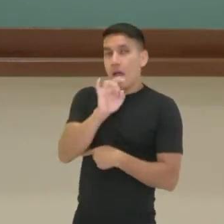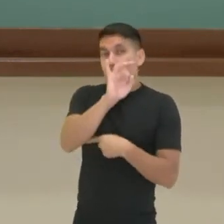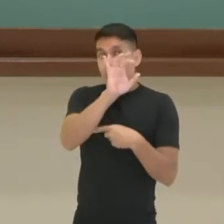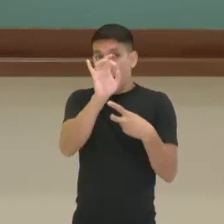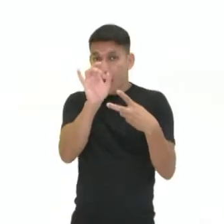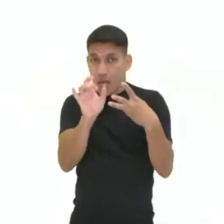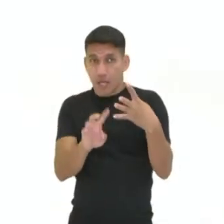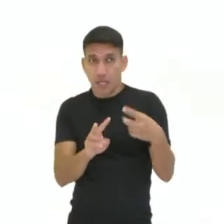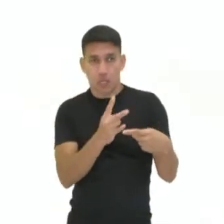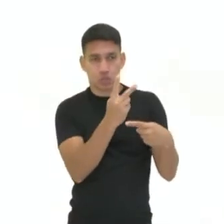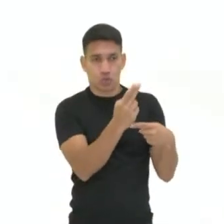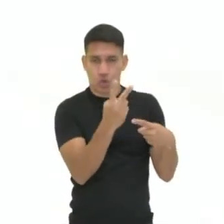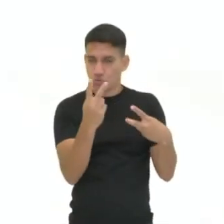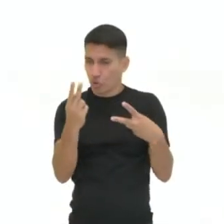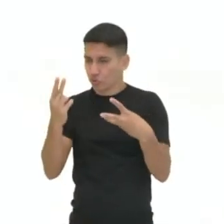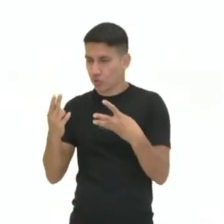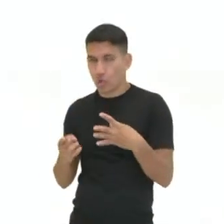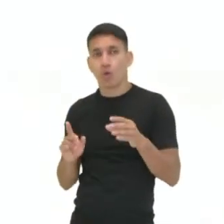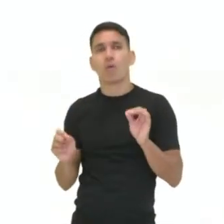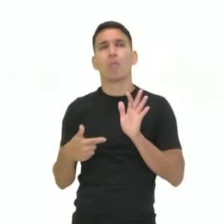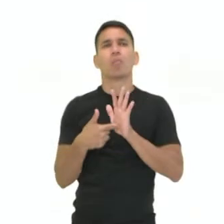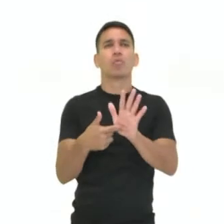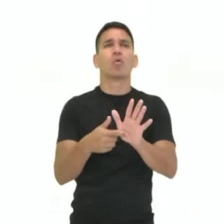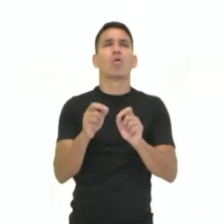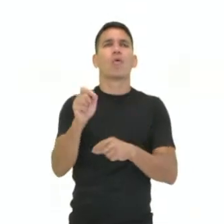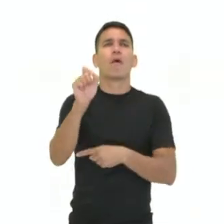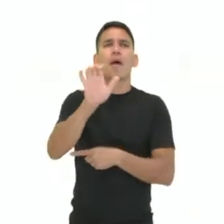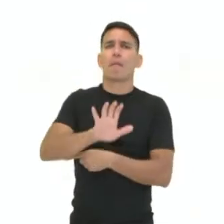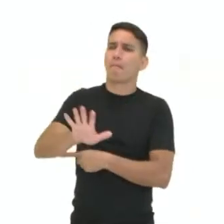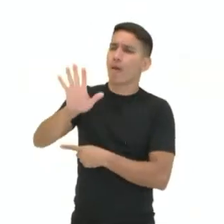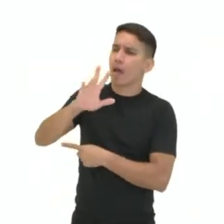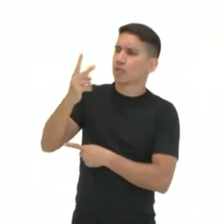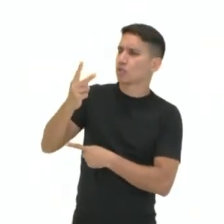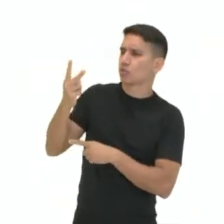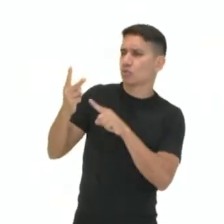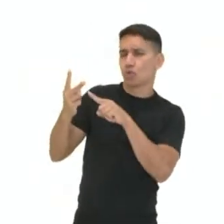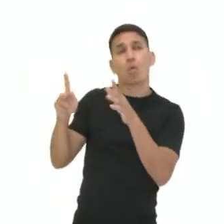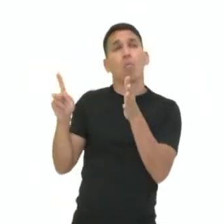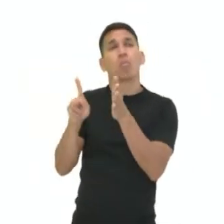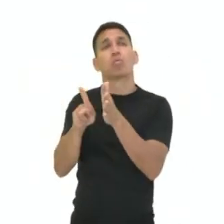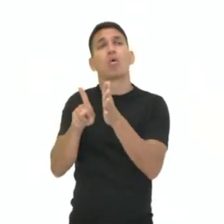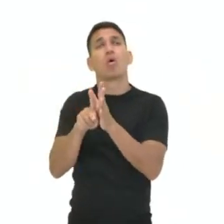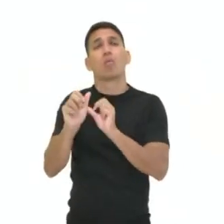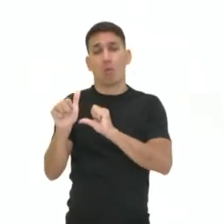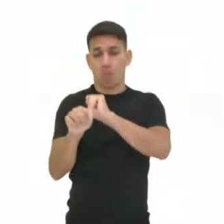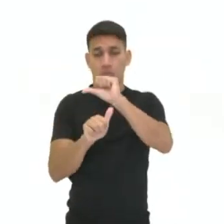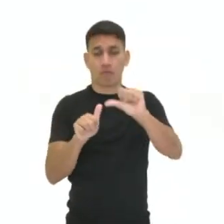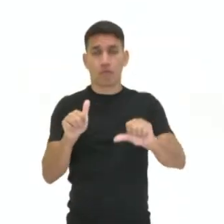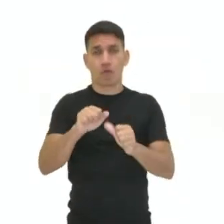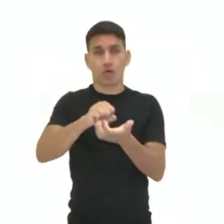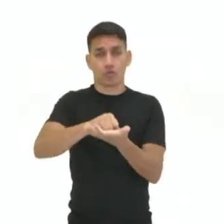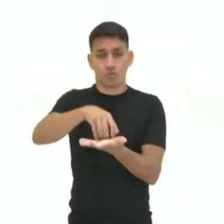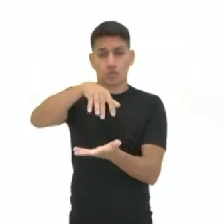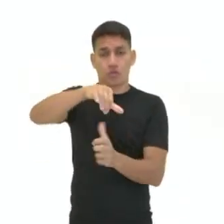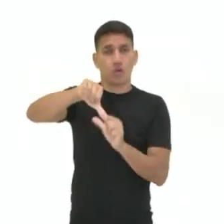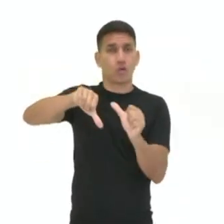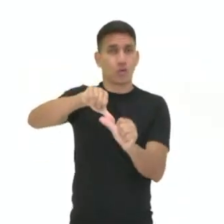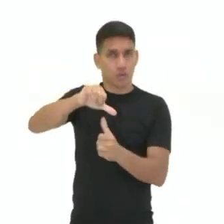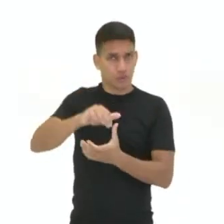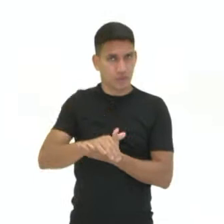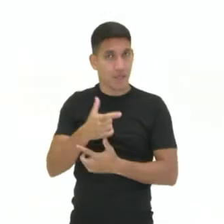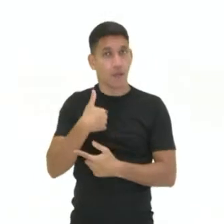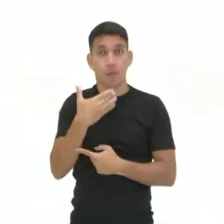dos pares, a figura 2 foi obtida a partir de uma transformação geométrica. Eu quero que